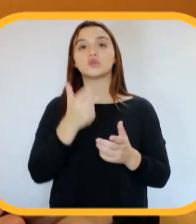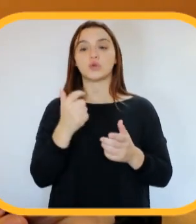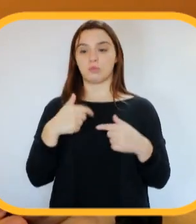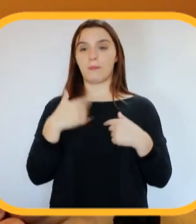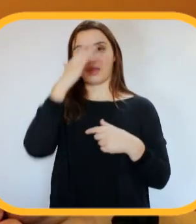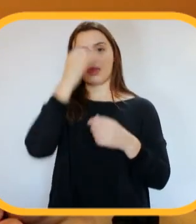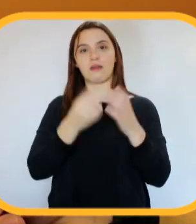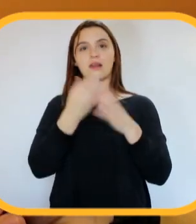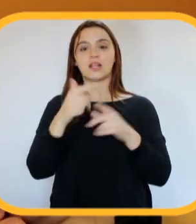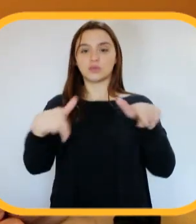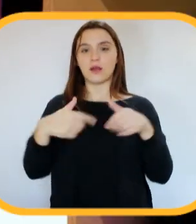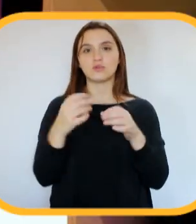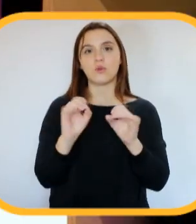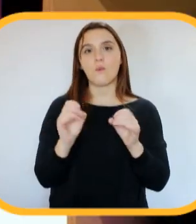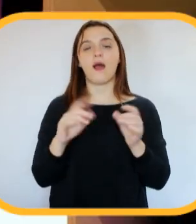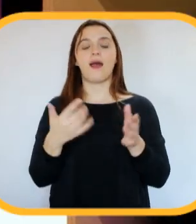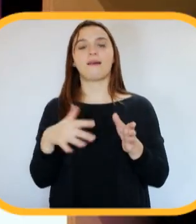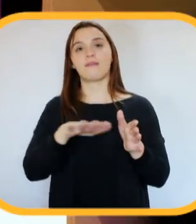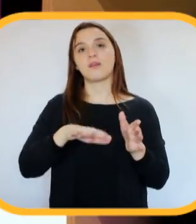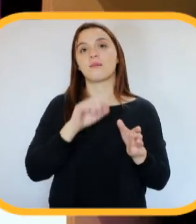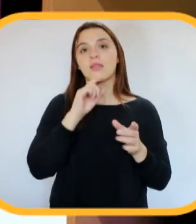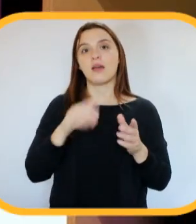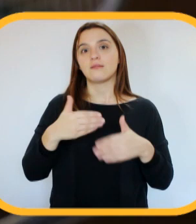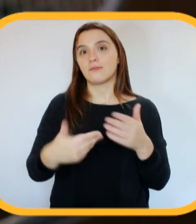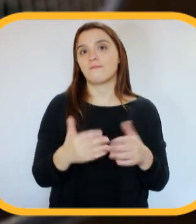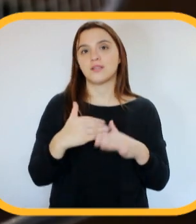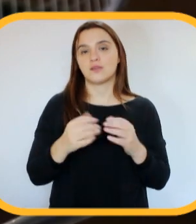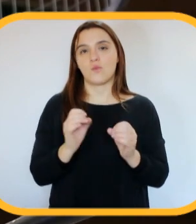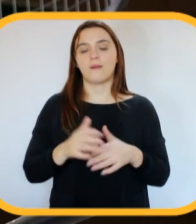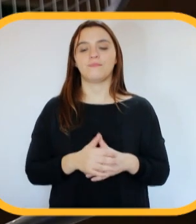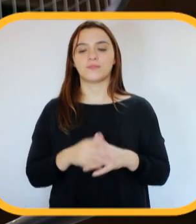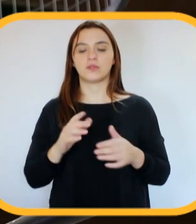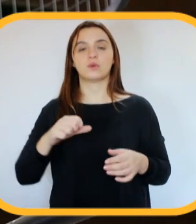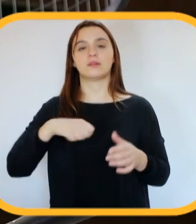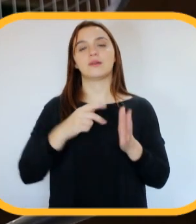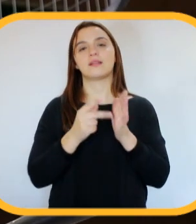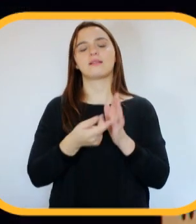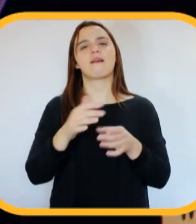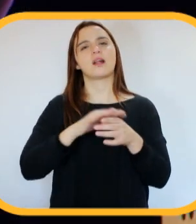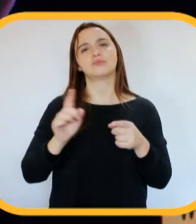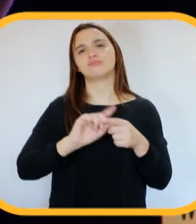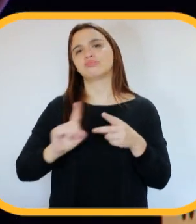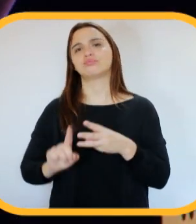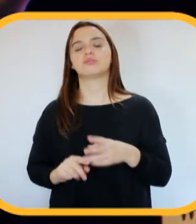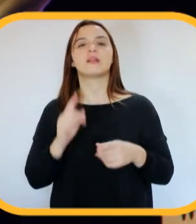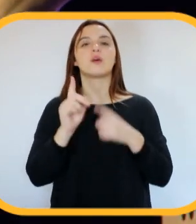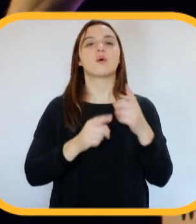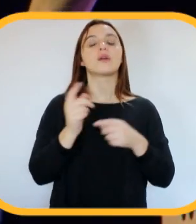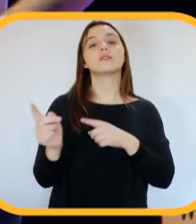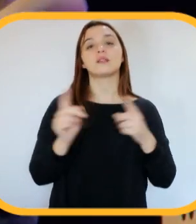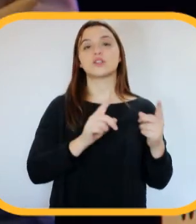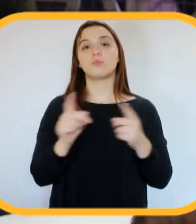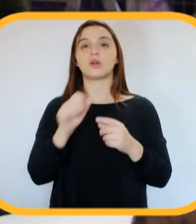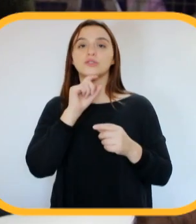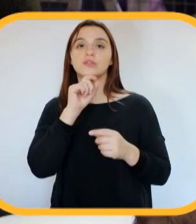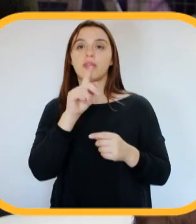don't have the space and the place to actually accelerate it. A green tech no setor da indústria engloba diversas áreas, desde o desenvolvimento de meios